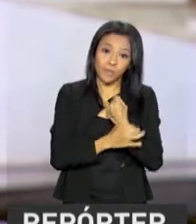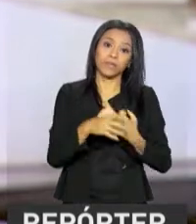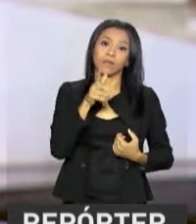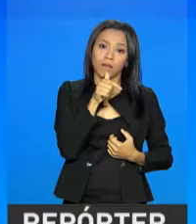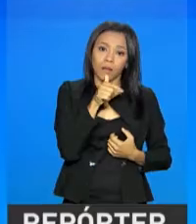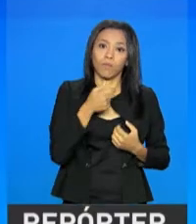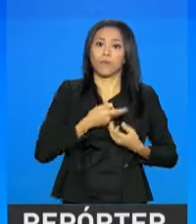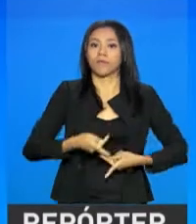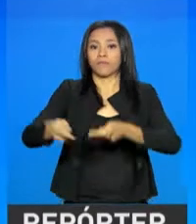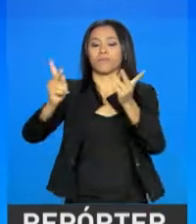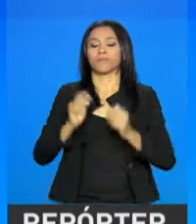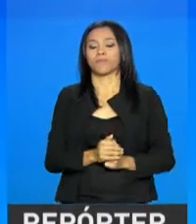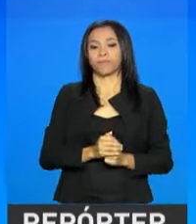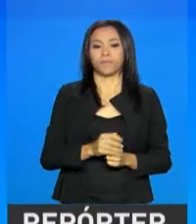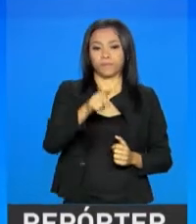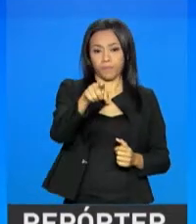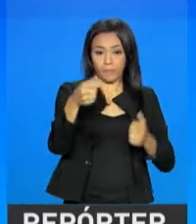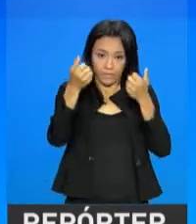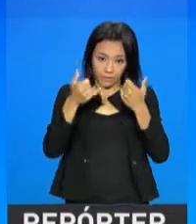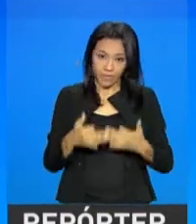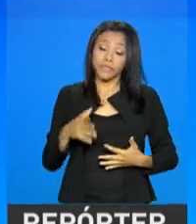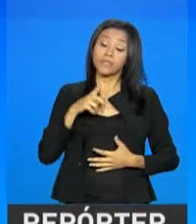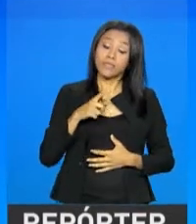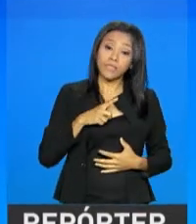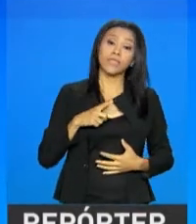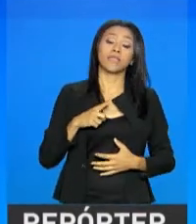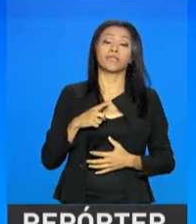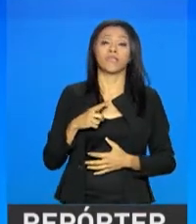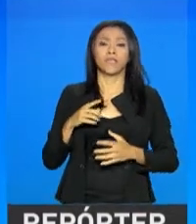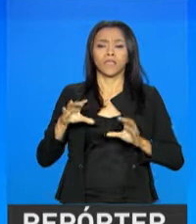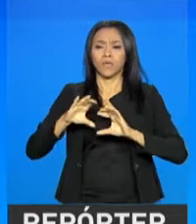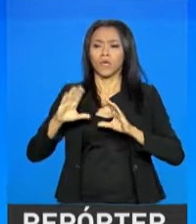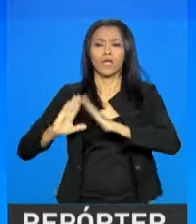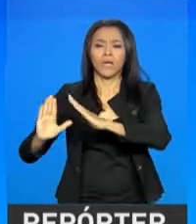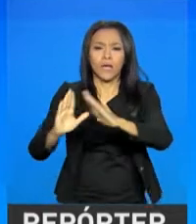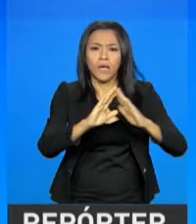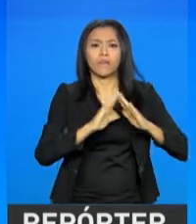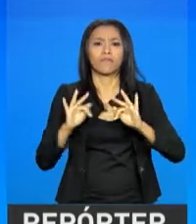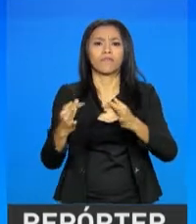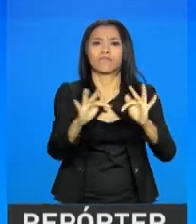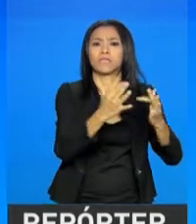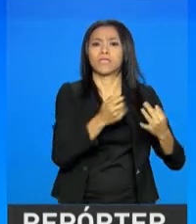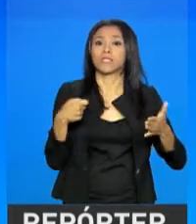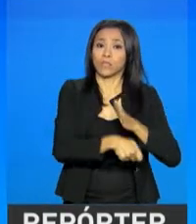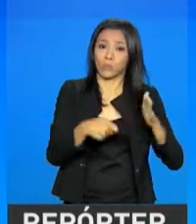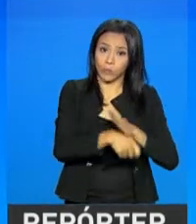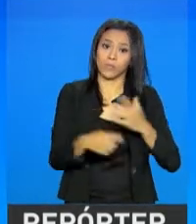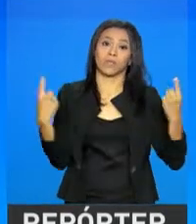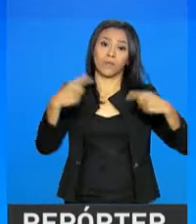francisco há comunidades que ainda lutam contra a seca daí nosso empenho senhores e senhoras